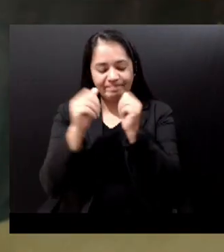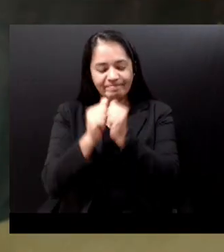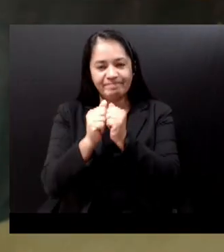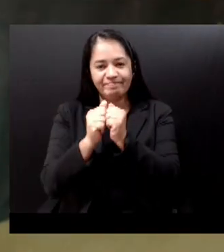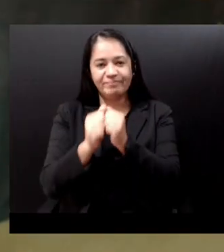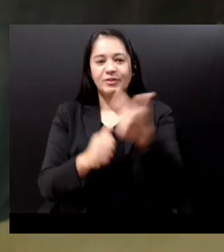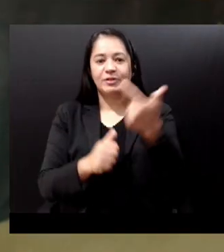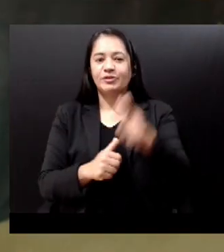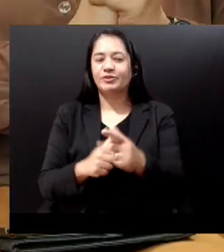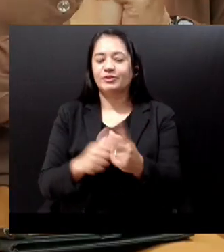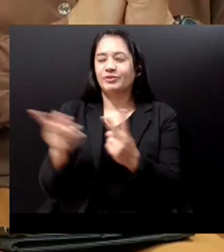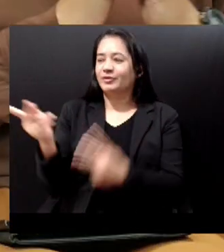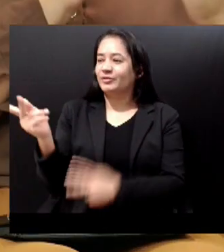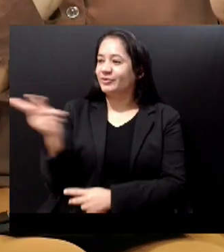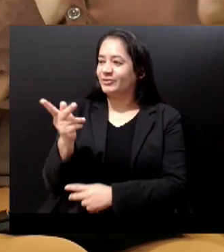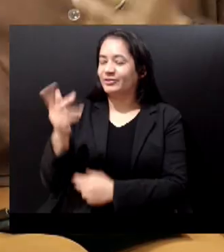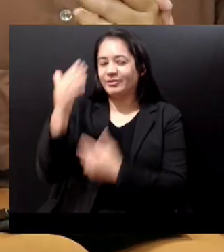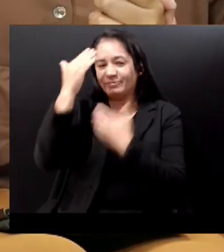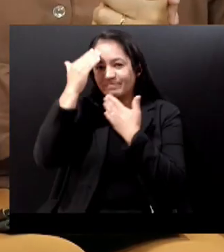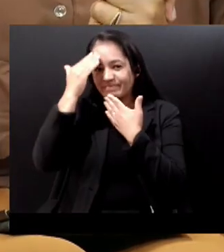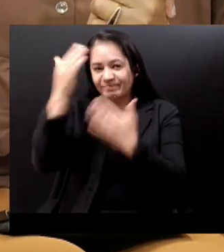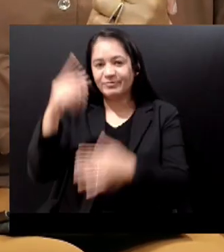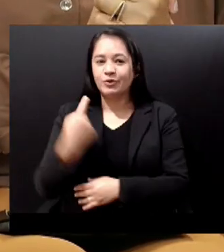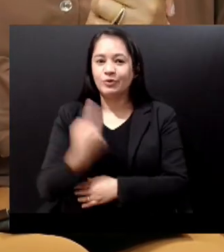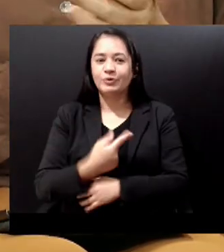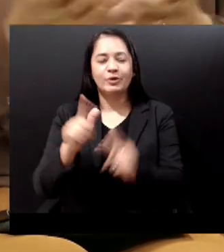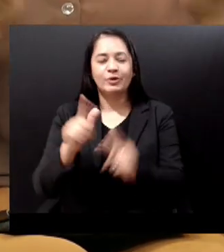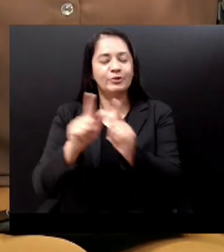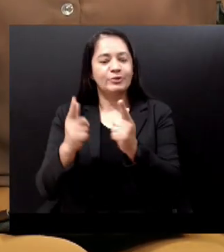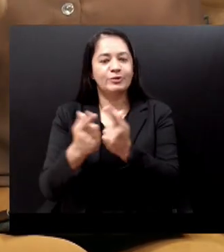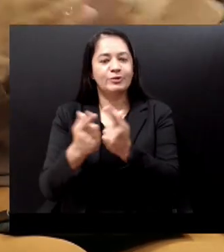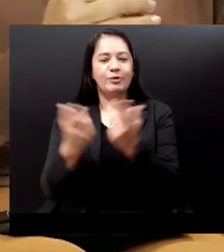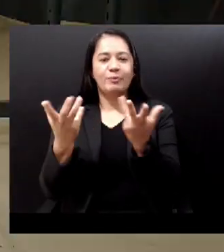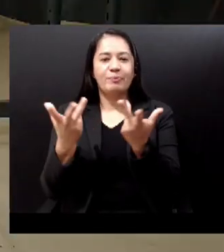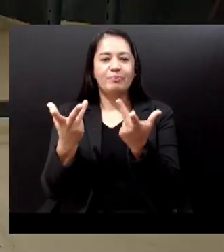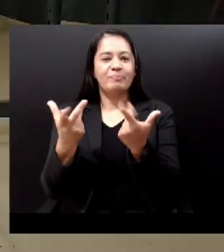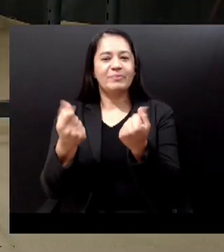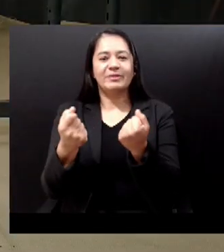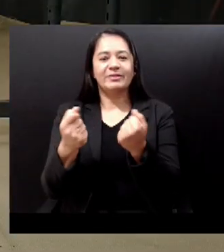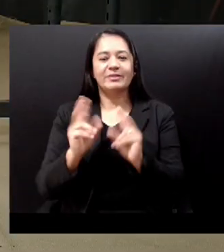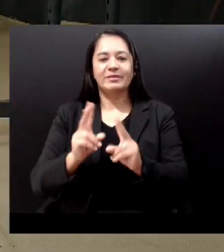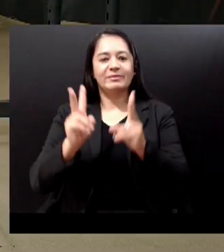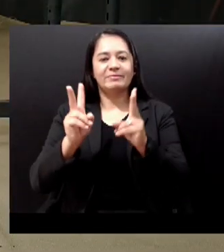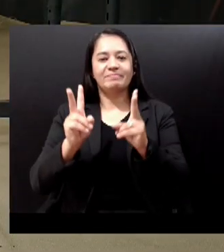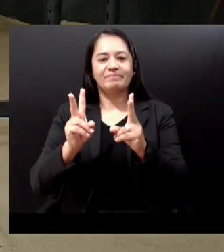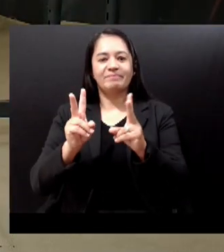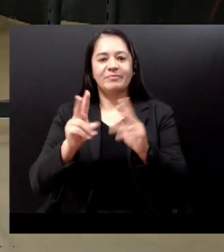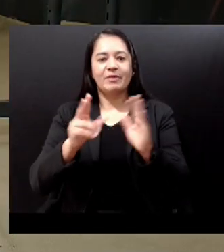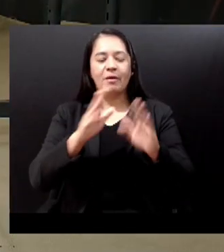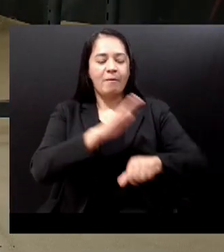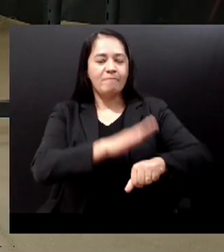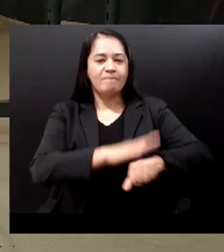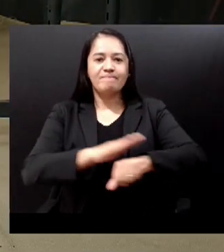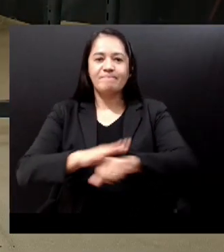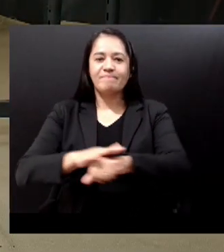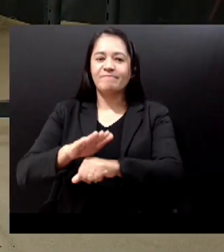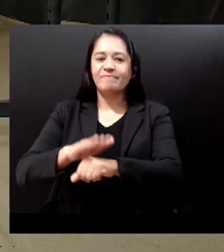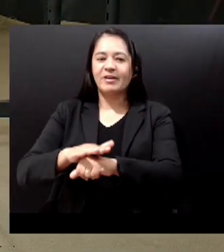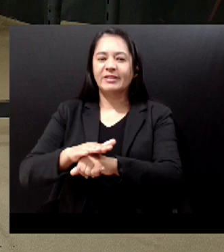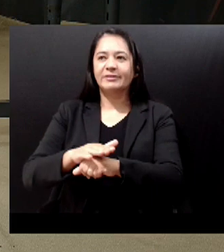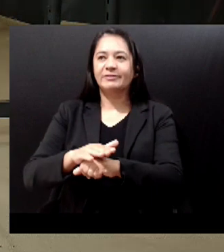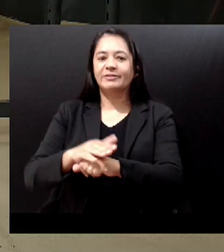nossos convidados, a nossa equipe maravilhosa que sempre produz, né? E traz